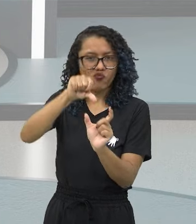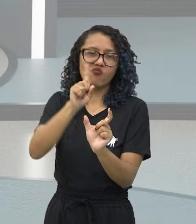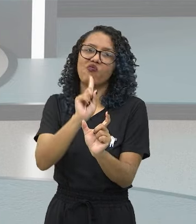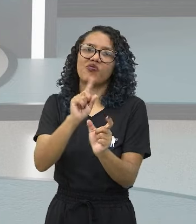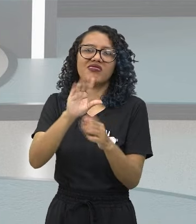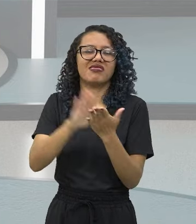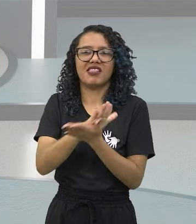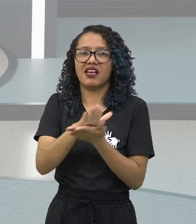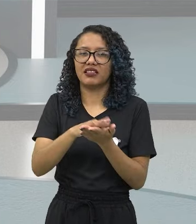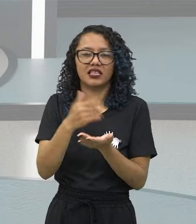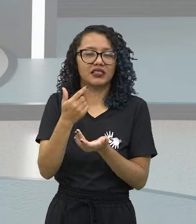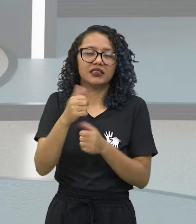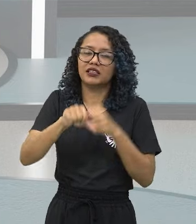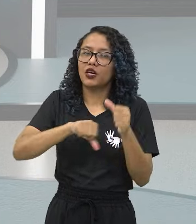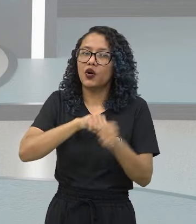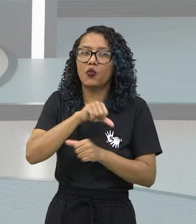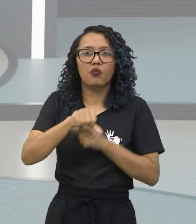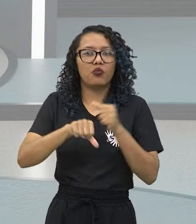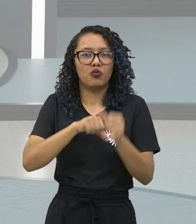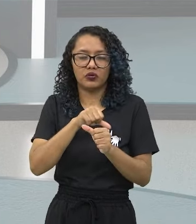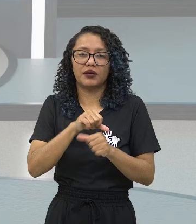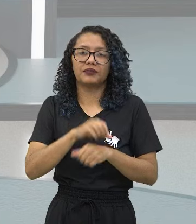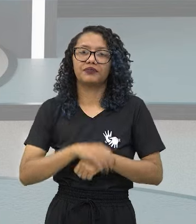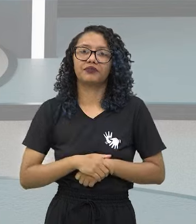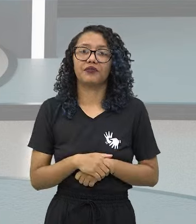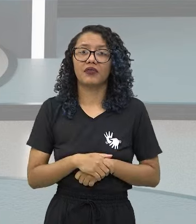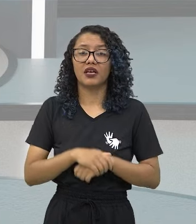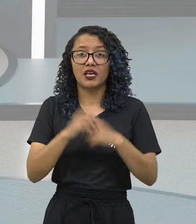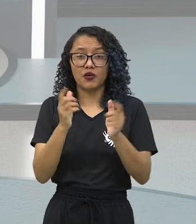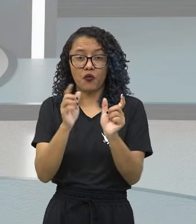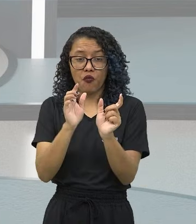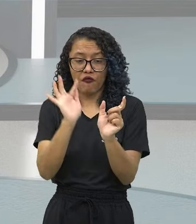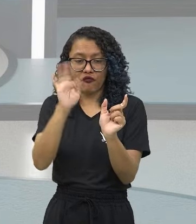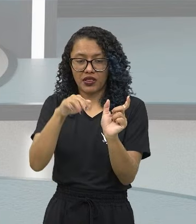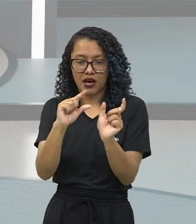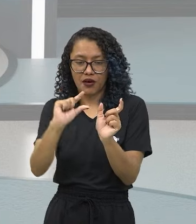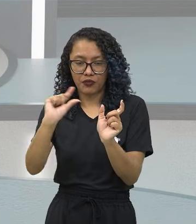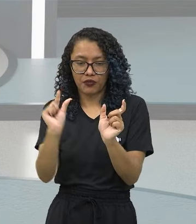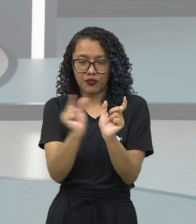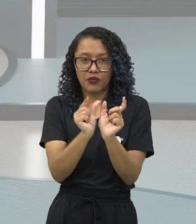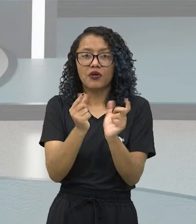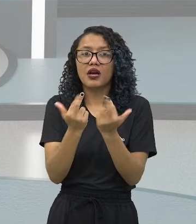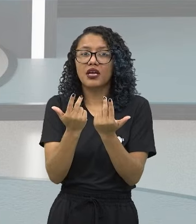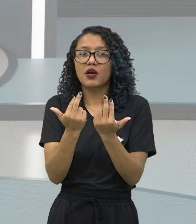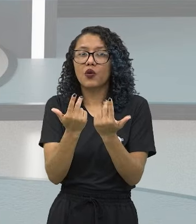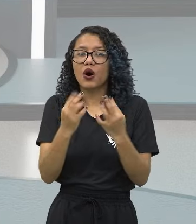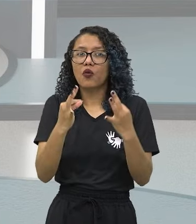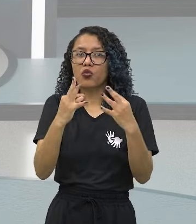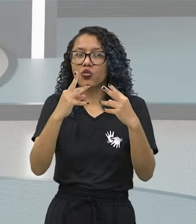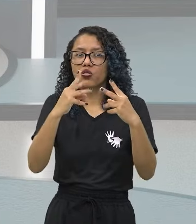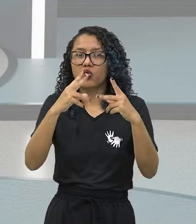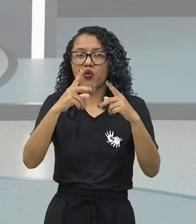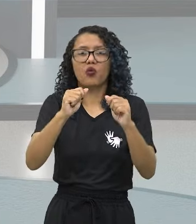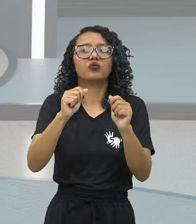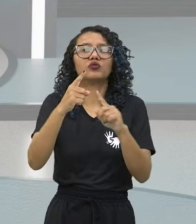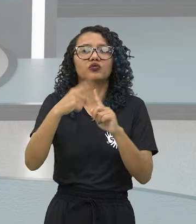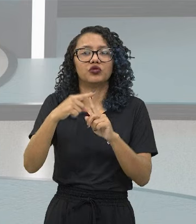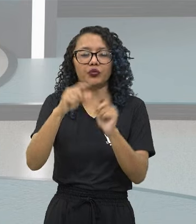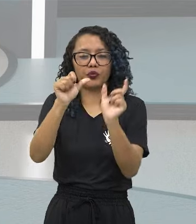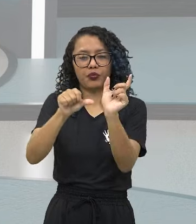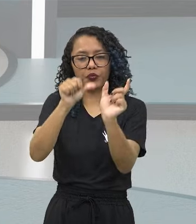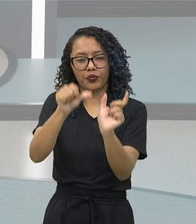cujas terminações são comuns a todos os verbos em sua conjugação.